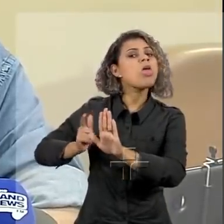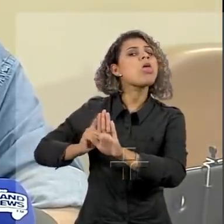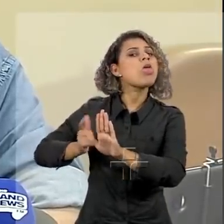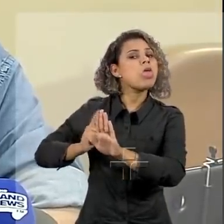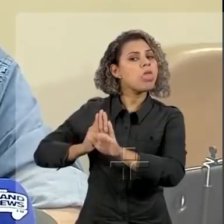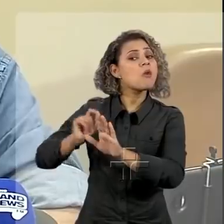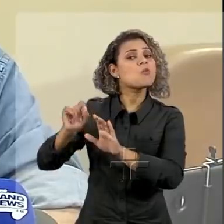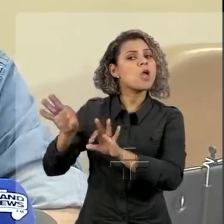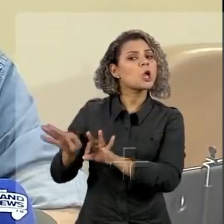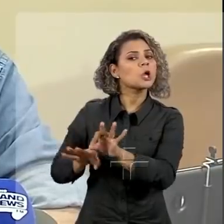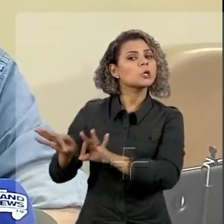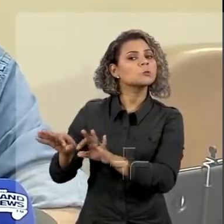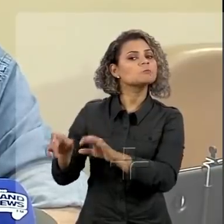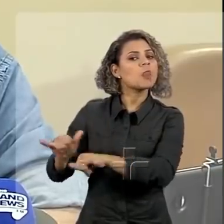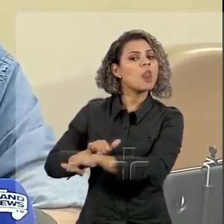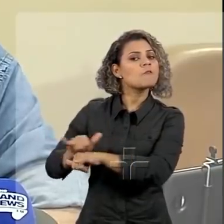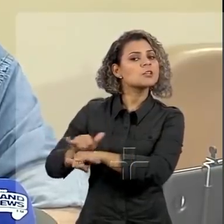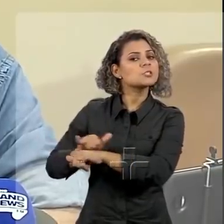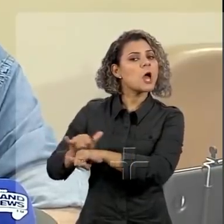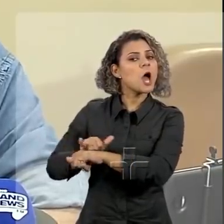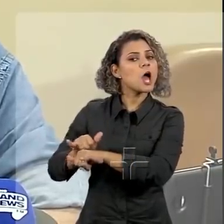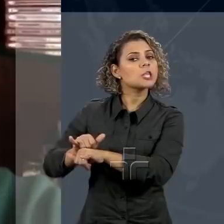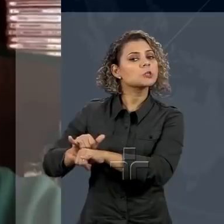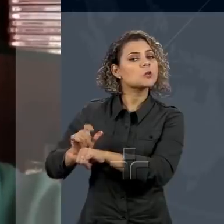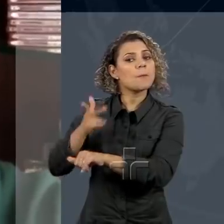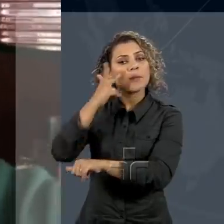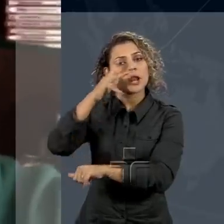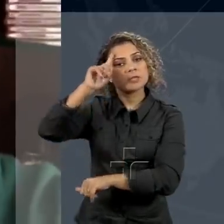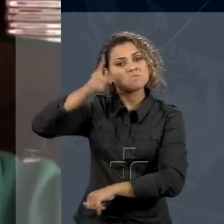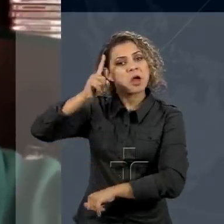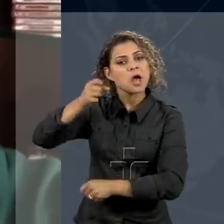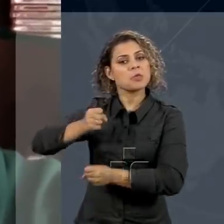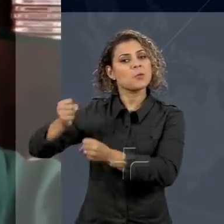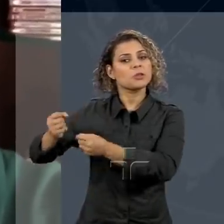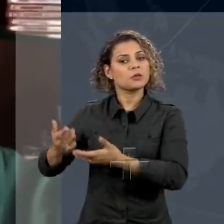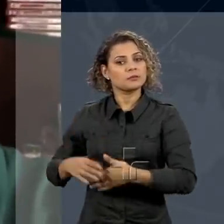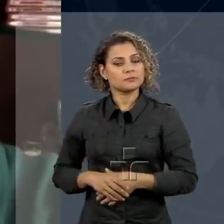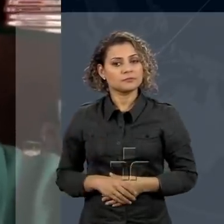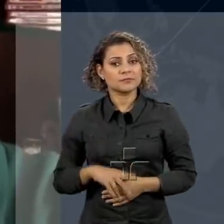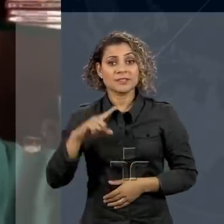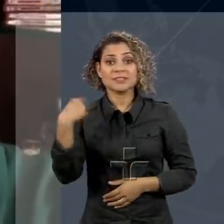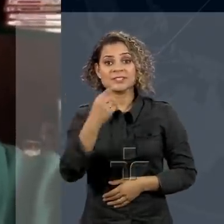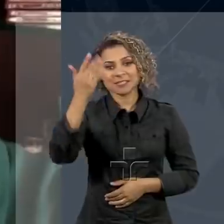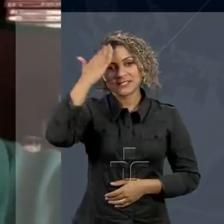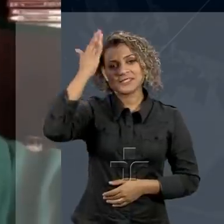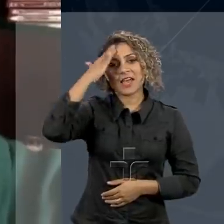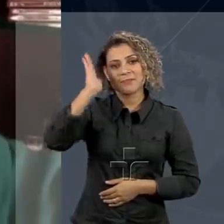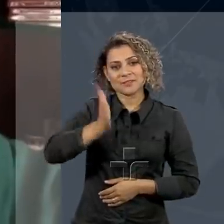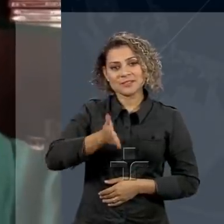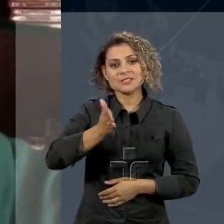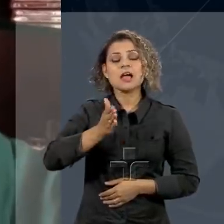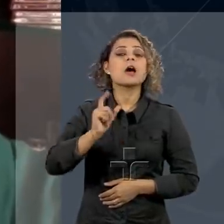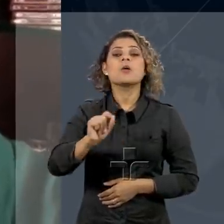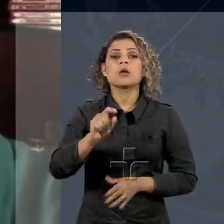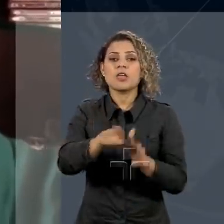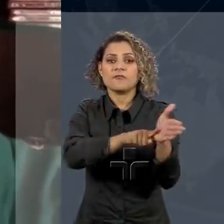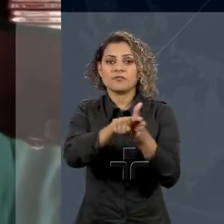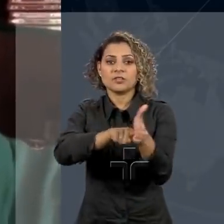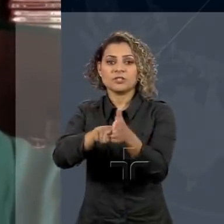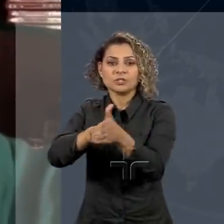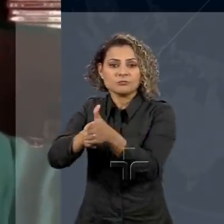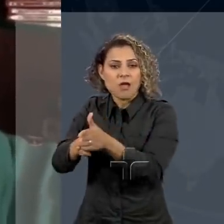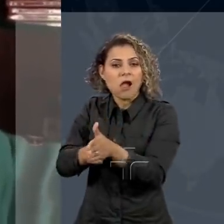o esquema da Lava Jato com um projeto de poder. A gente sabia que ia ter chiadeira, principalmente daqueles que estão sendo